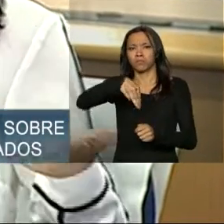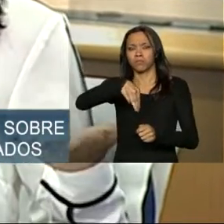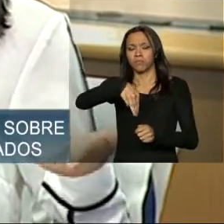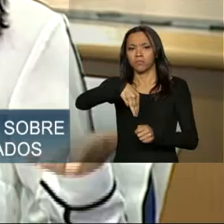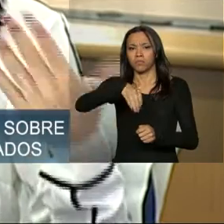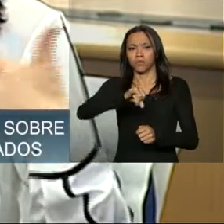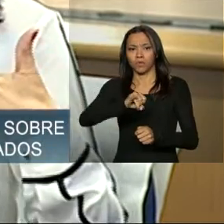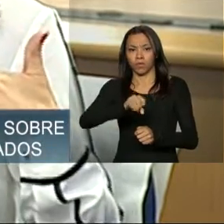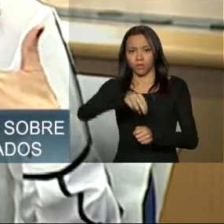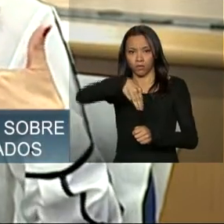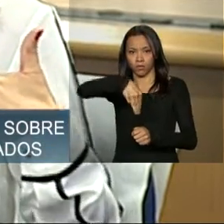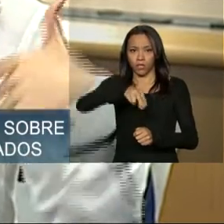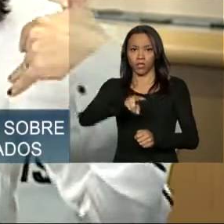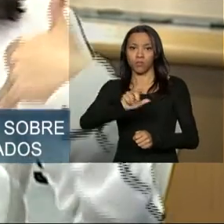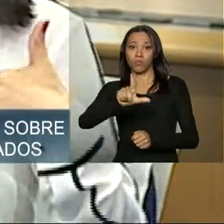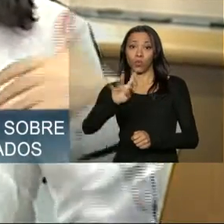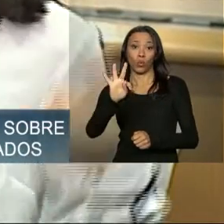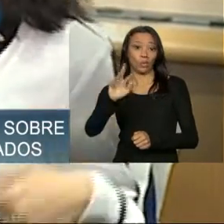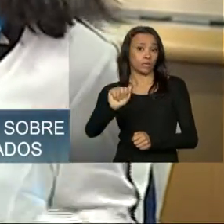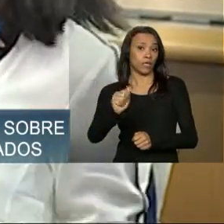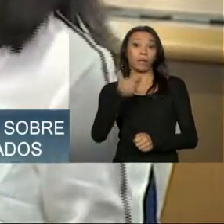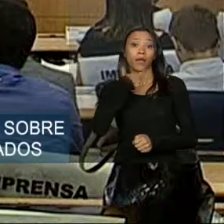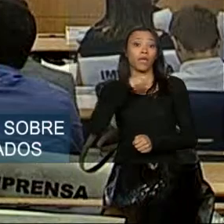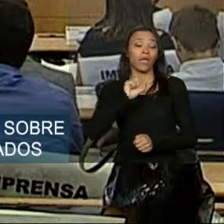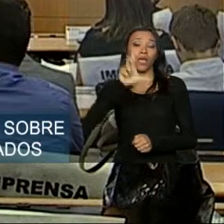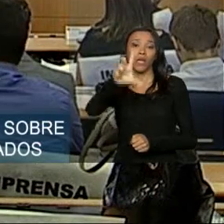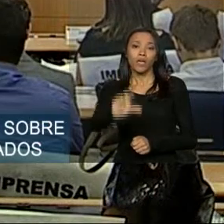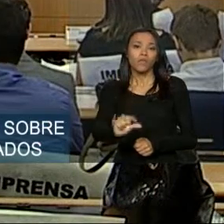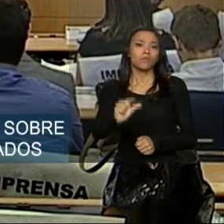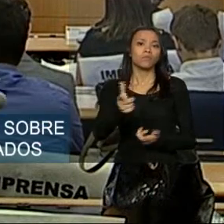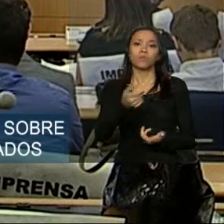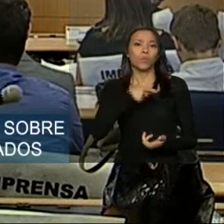se esforçar para poder reduzir o sal. Obrigada.